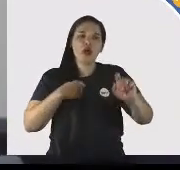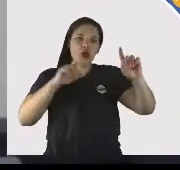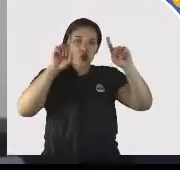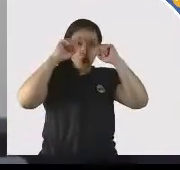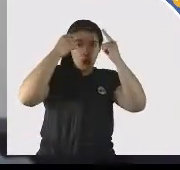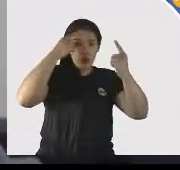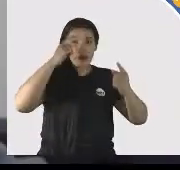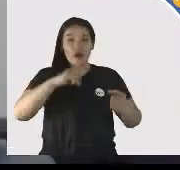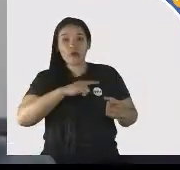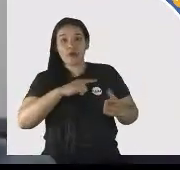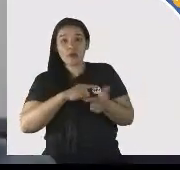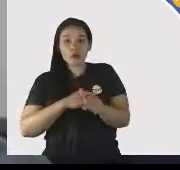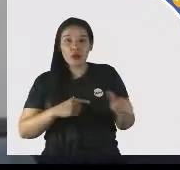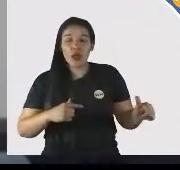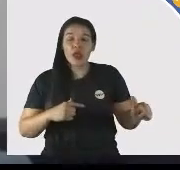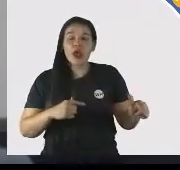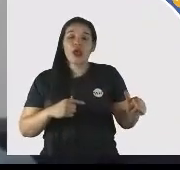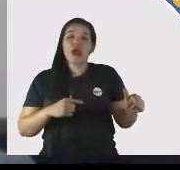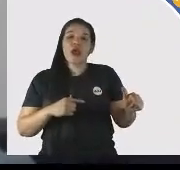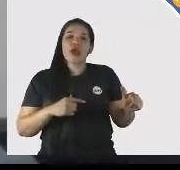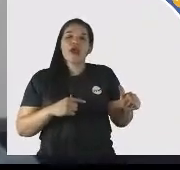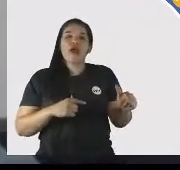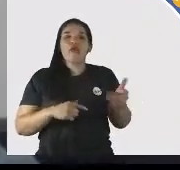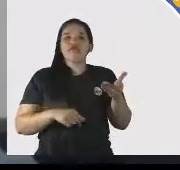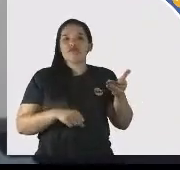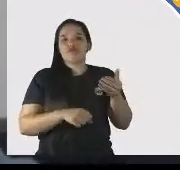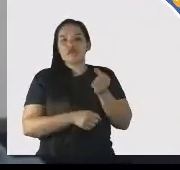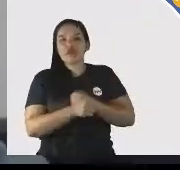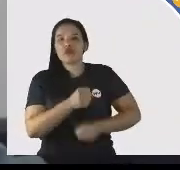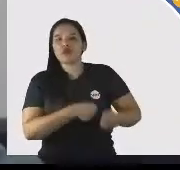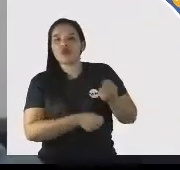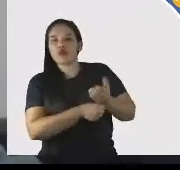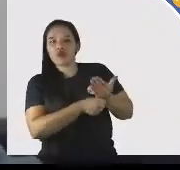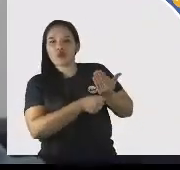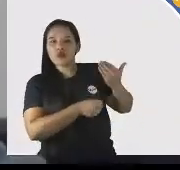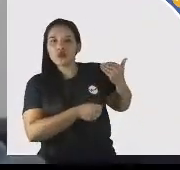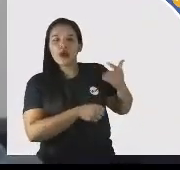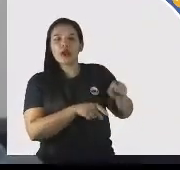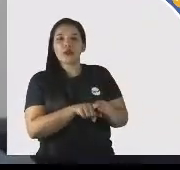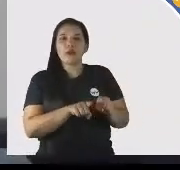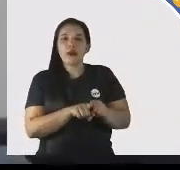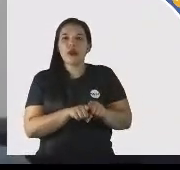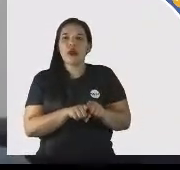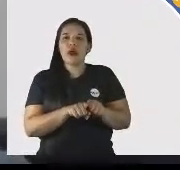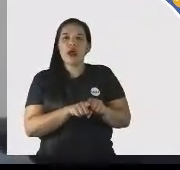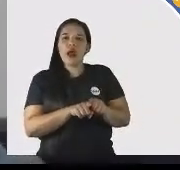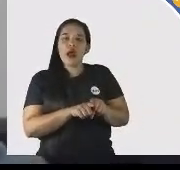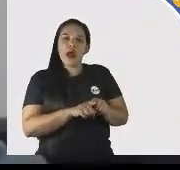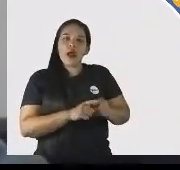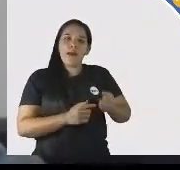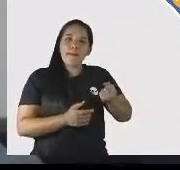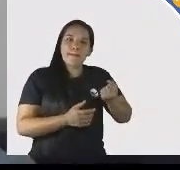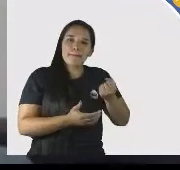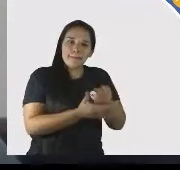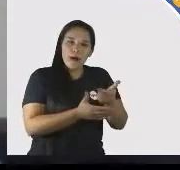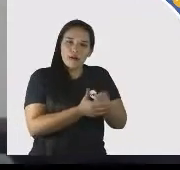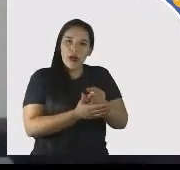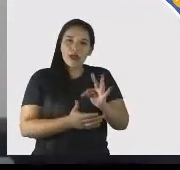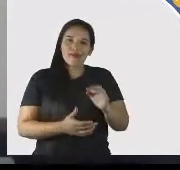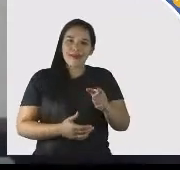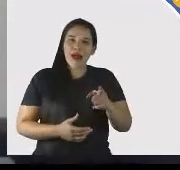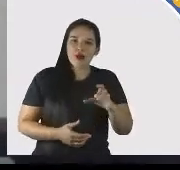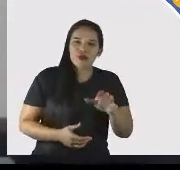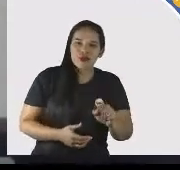o finame tinha p ao longo dos últimos anos é com a crescente taxa aumenta a taxa de juros o finame